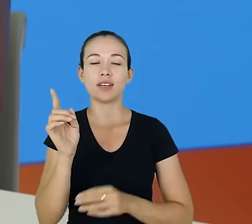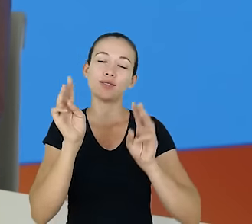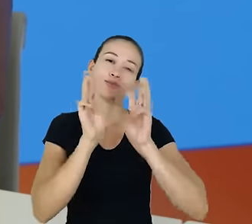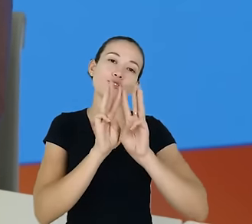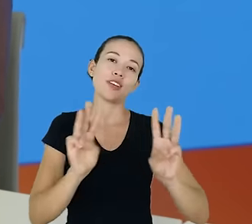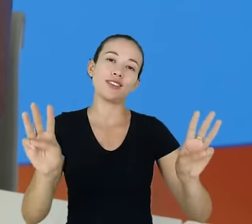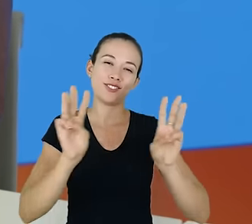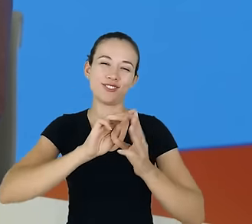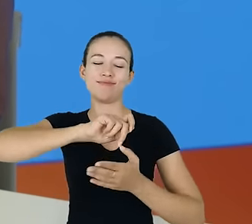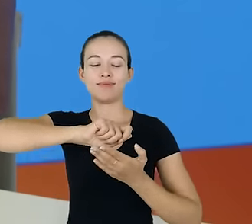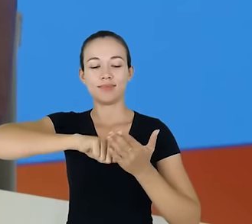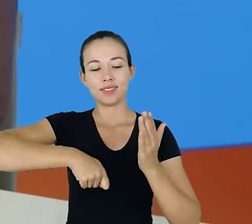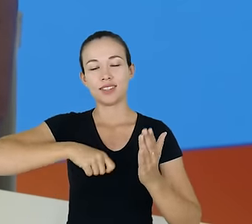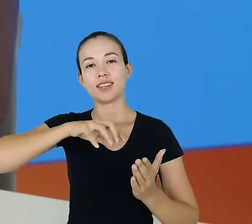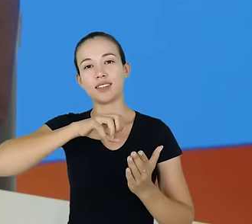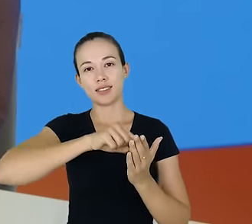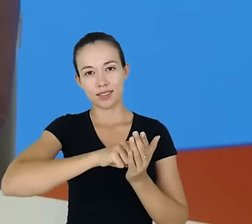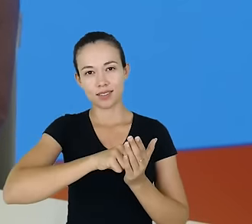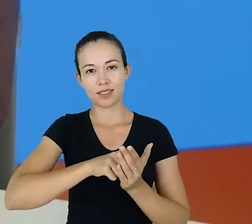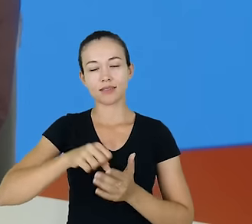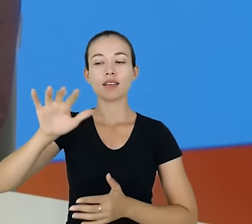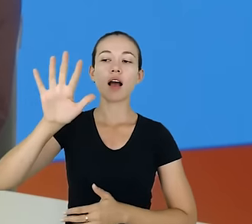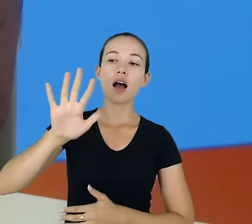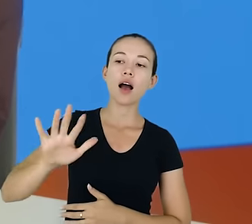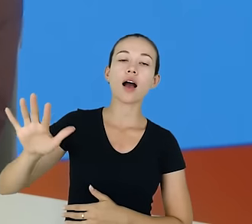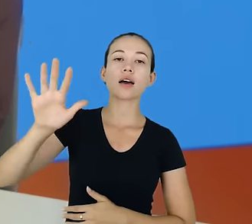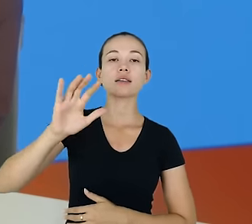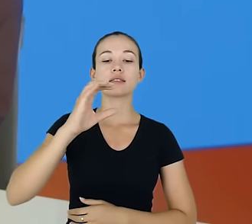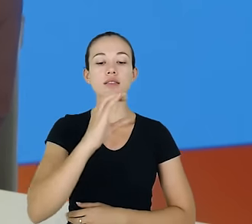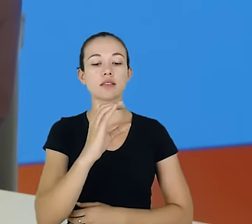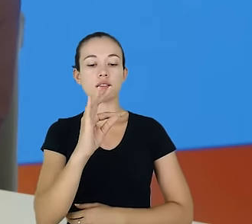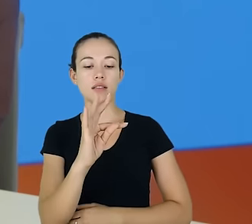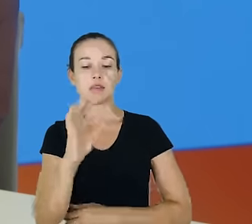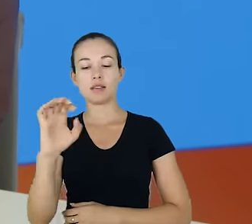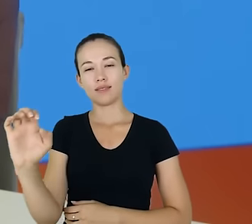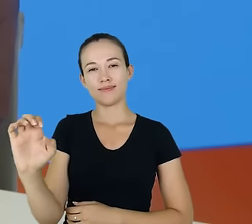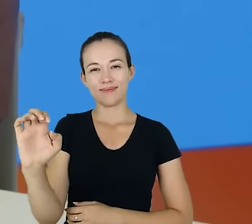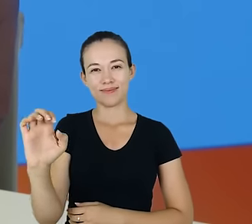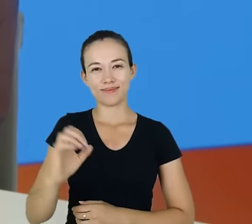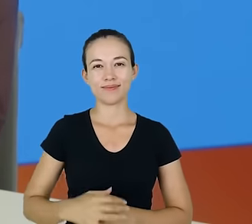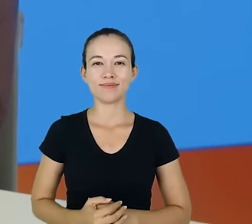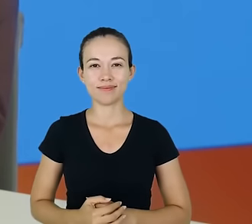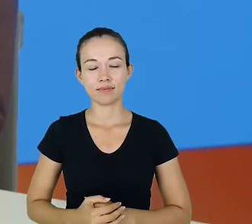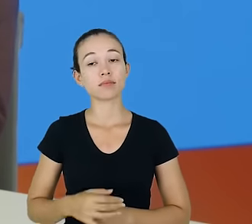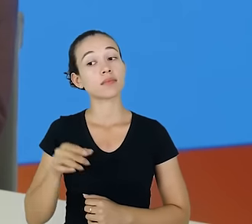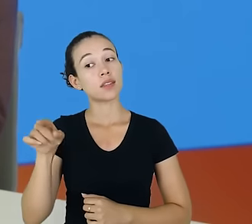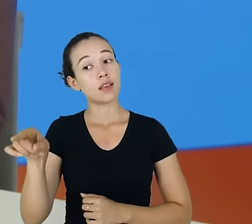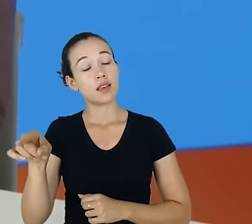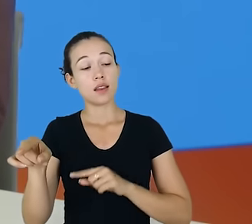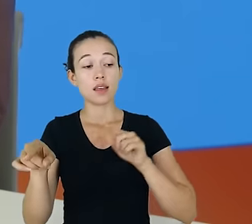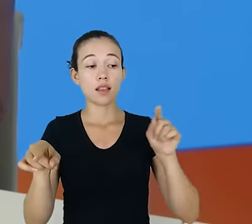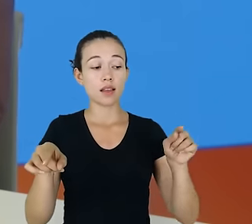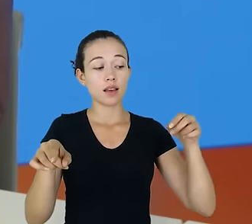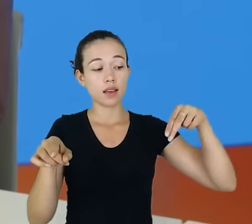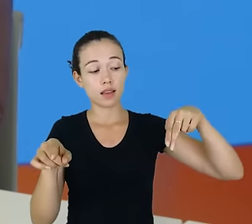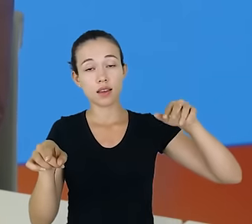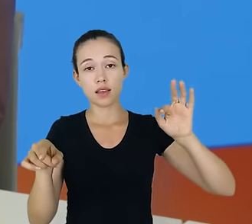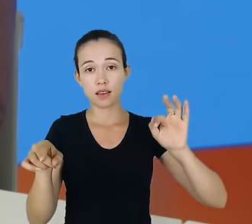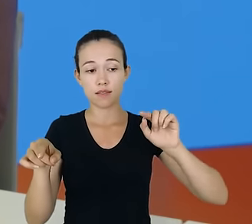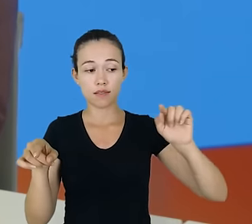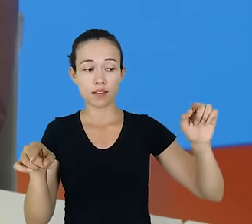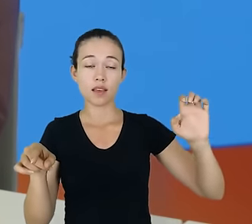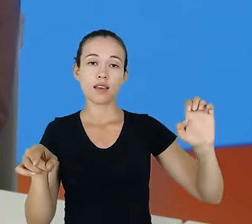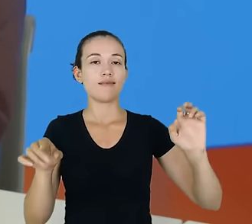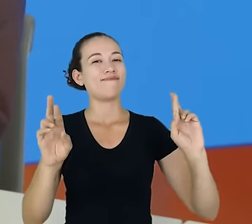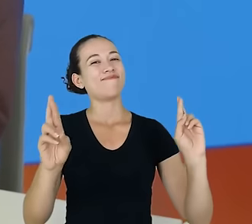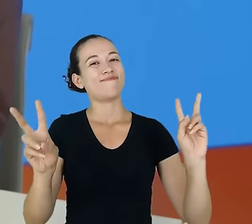de de credenciamento na parte do CTE eh diferente que é do que é a nfe que já tá muito mais adiantado como a gente tá